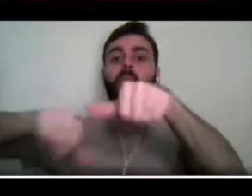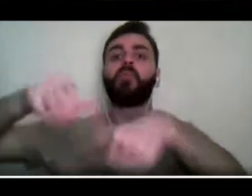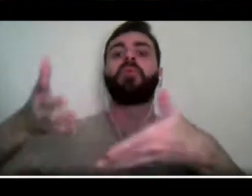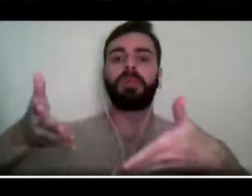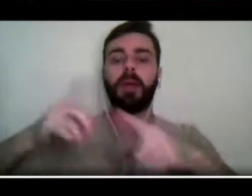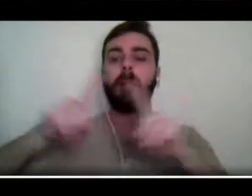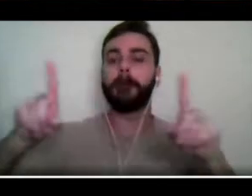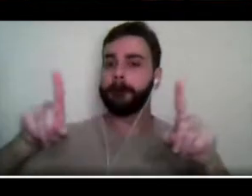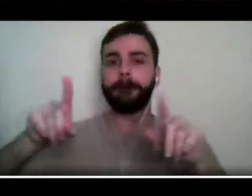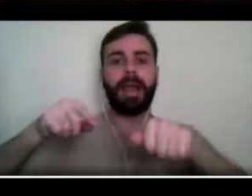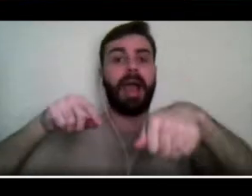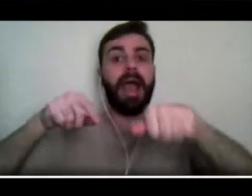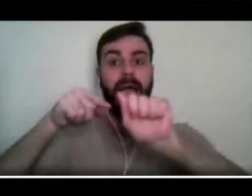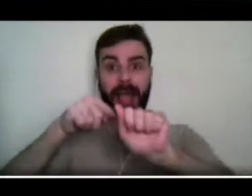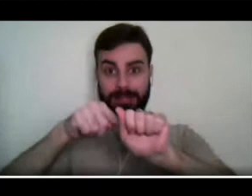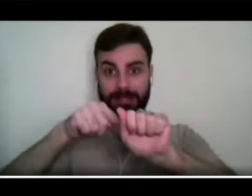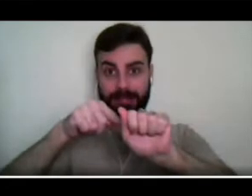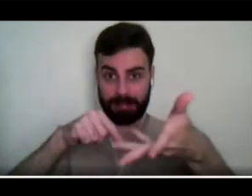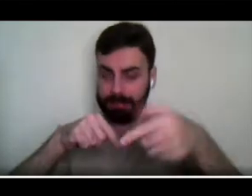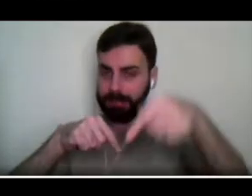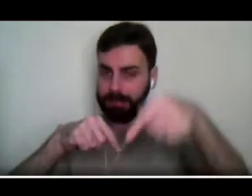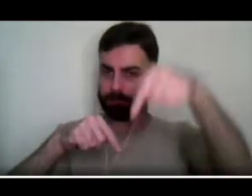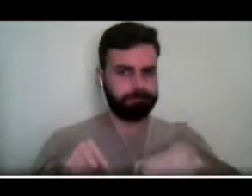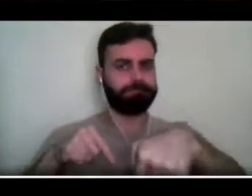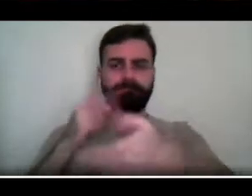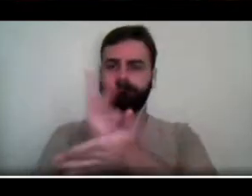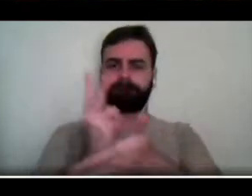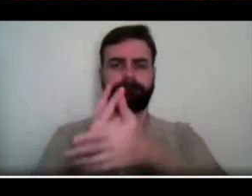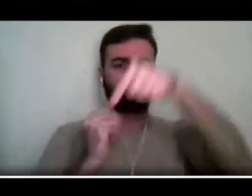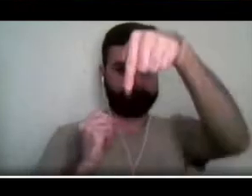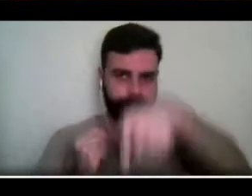vetor constante. Entendeu? Uhum.